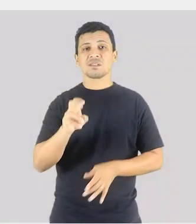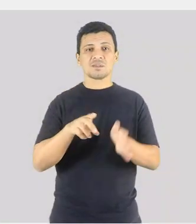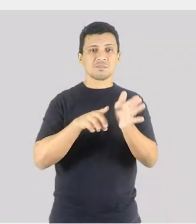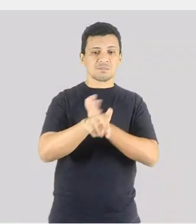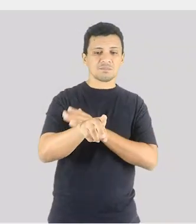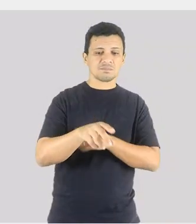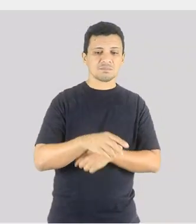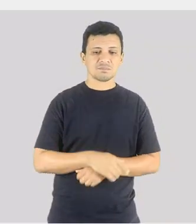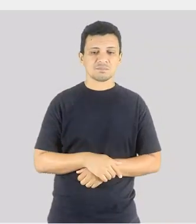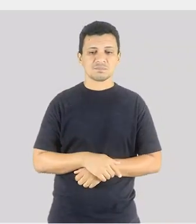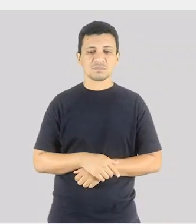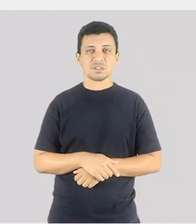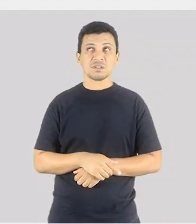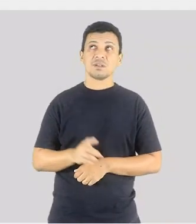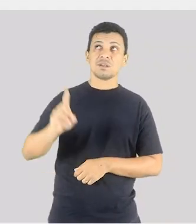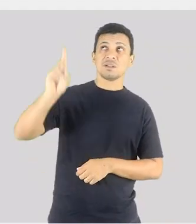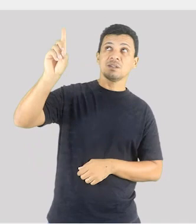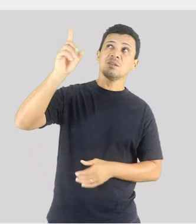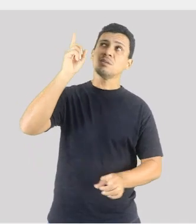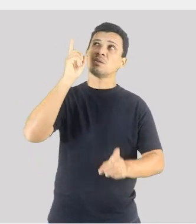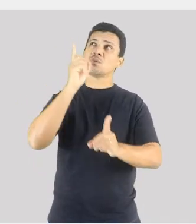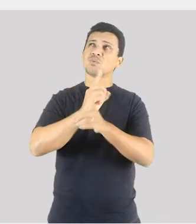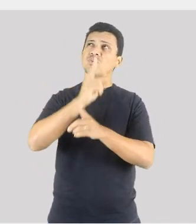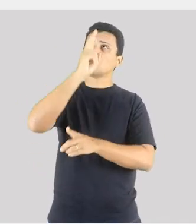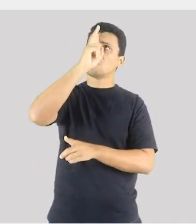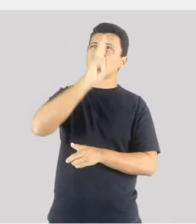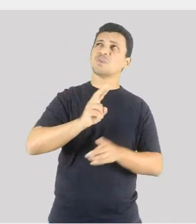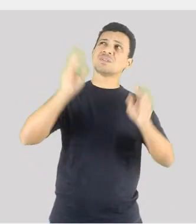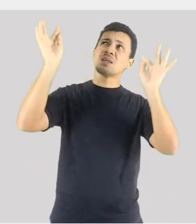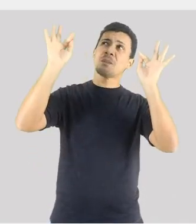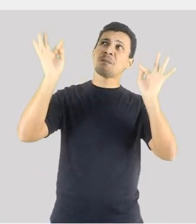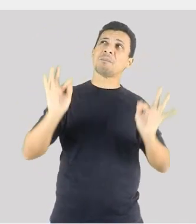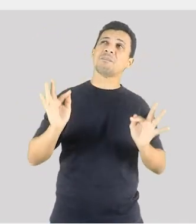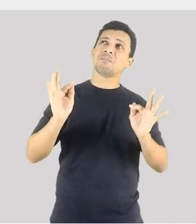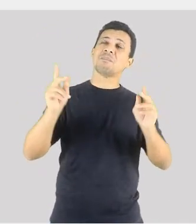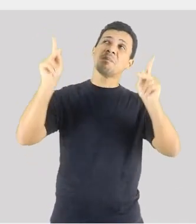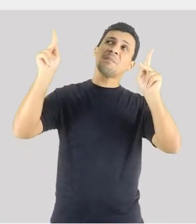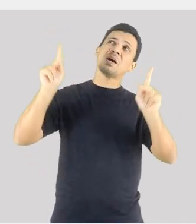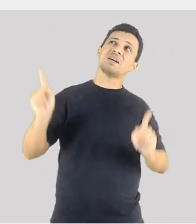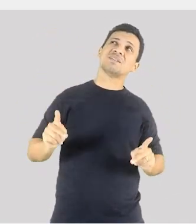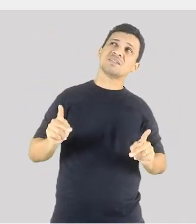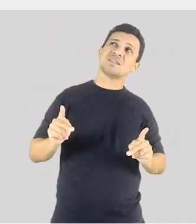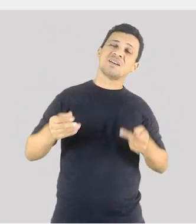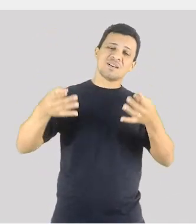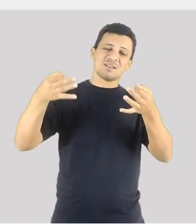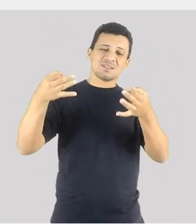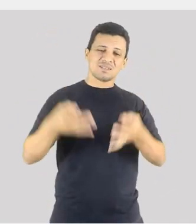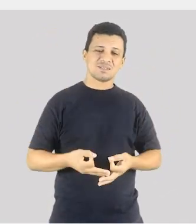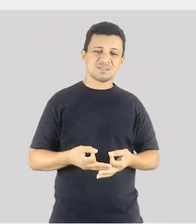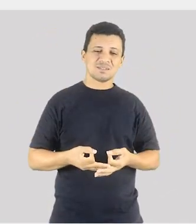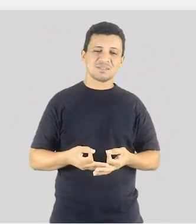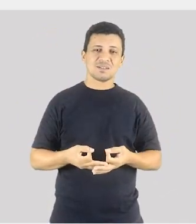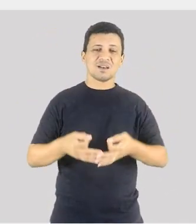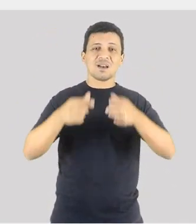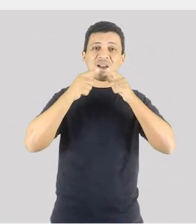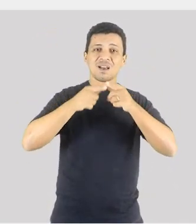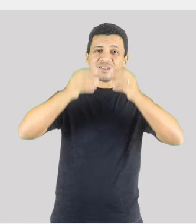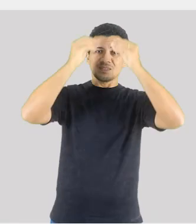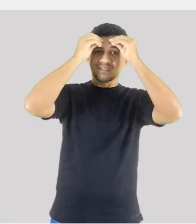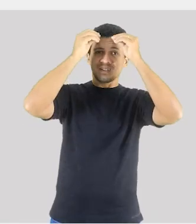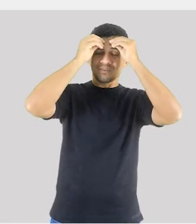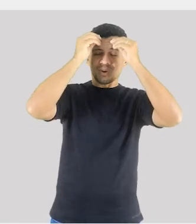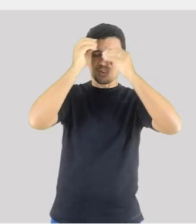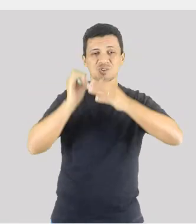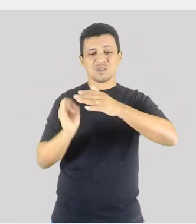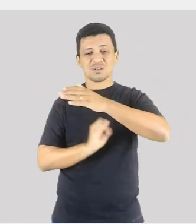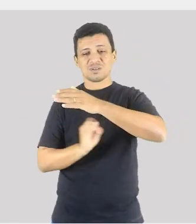vamos lá. Em Deus encontro força, paz e a certeza. Atenção aqui, como está da linguagem coloquial, a